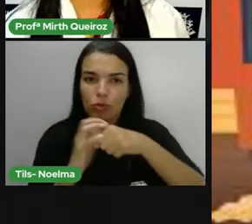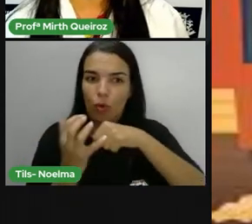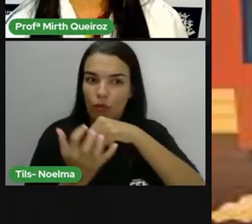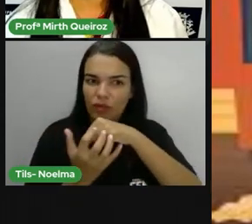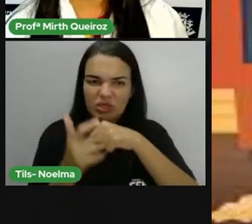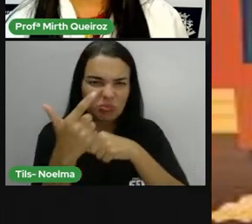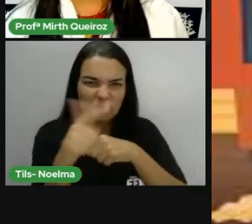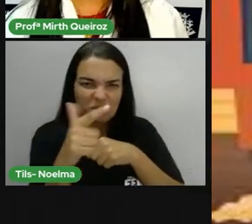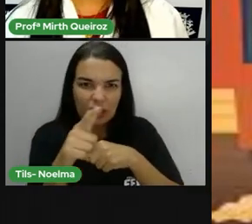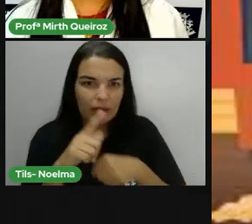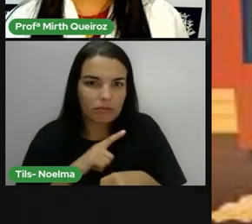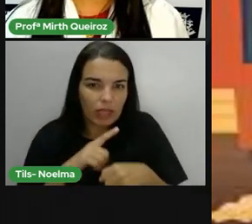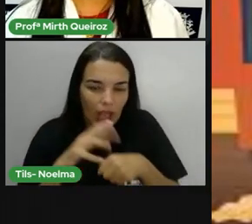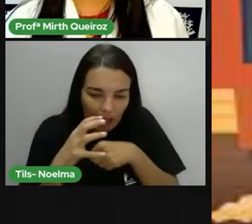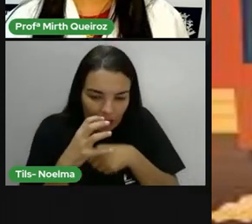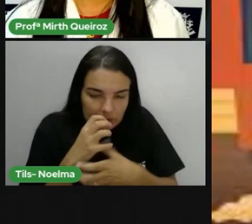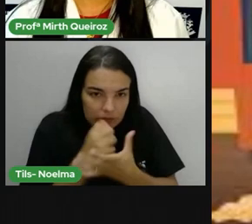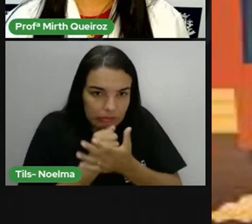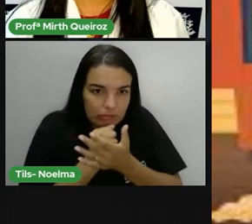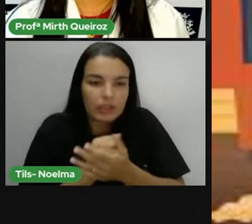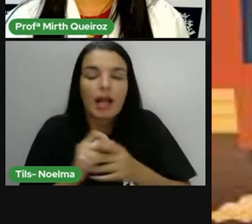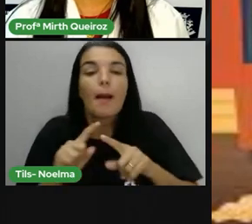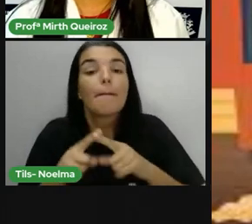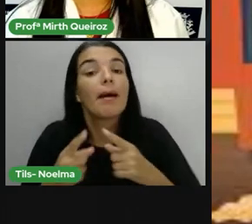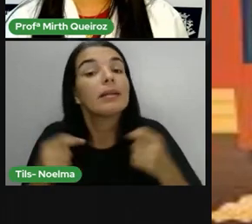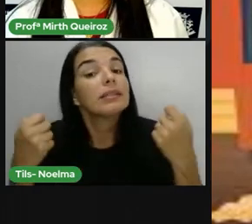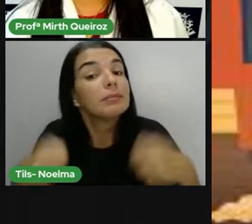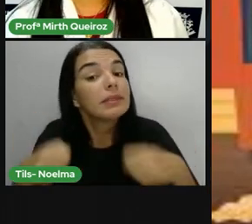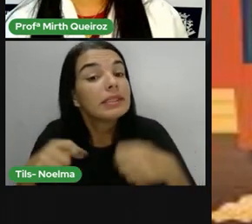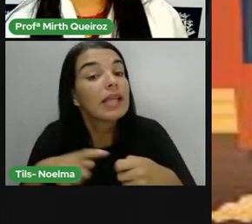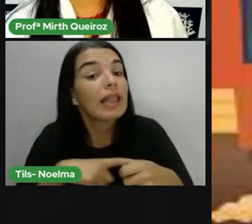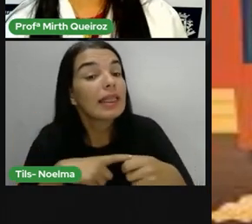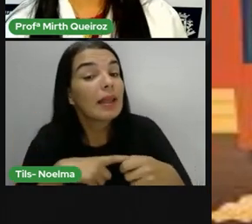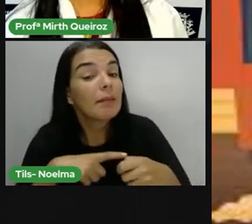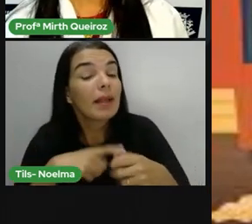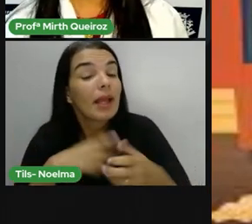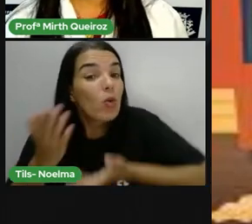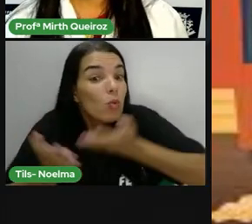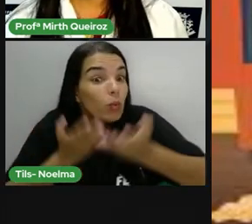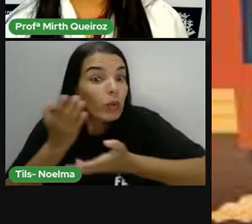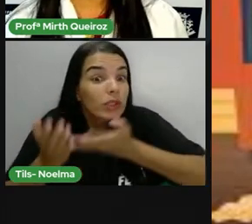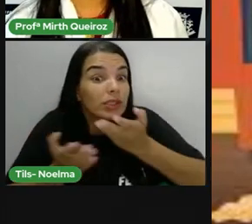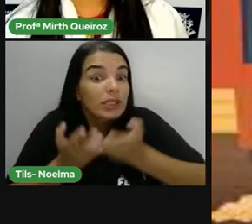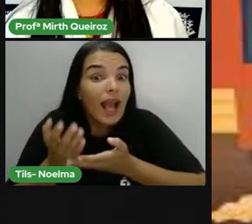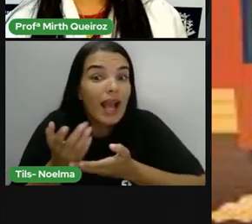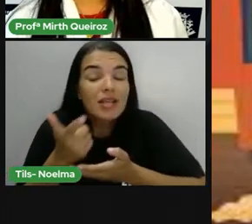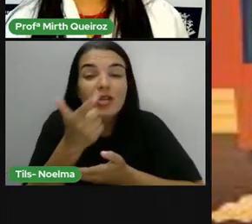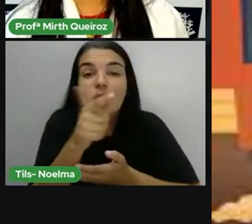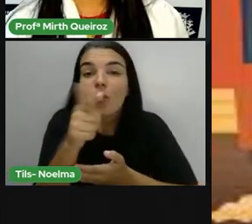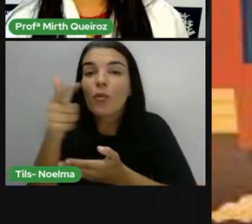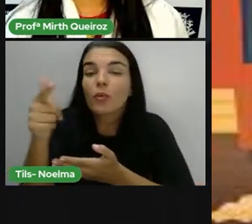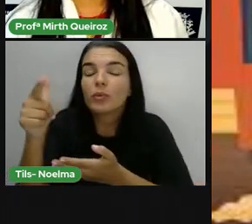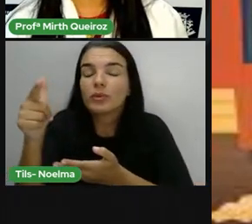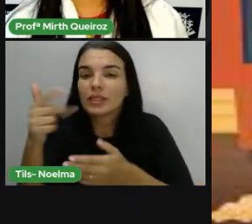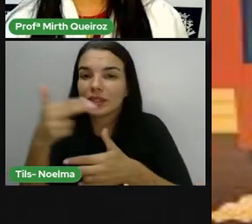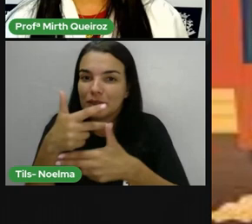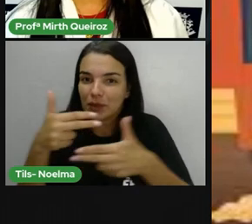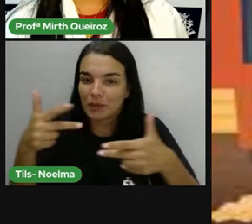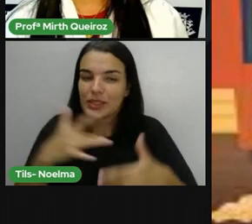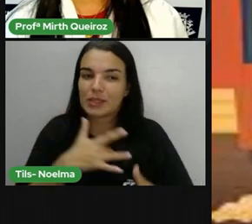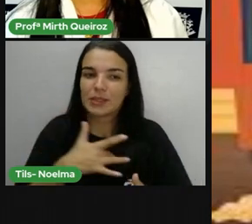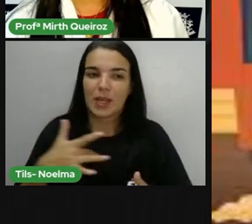desenvolva essa doença, mas a gente também tem que cuidar de outros aspectos da nossa saúde. E a saúde física, ela é muito